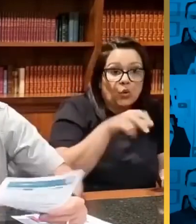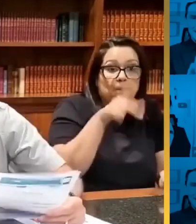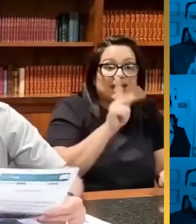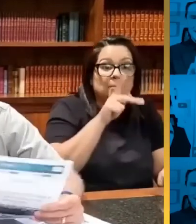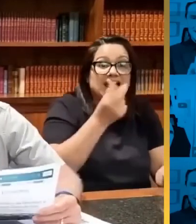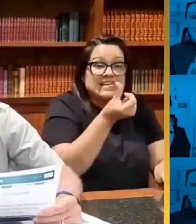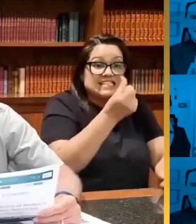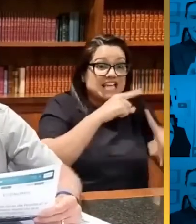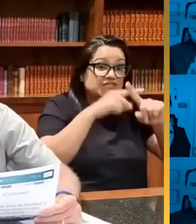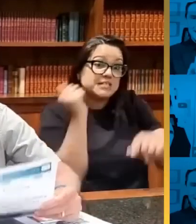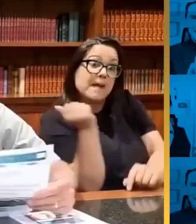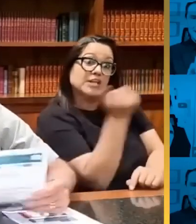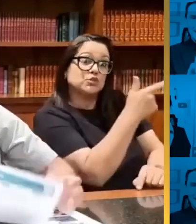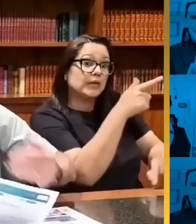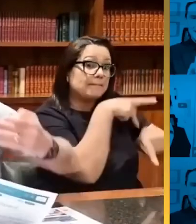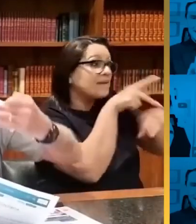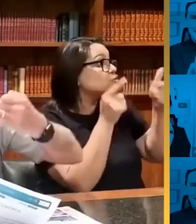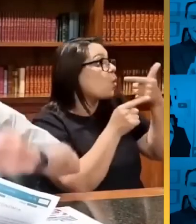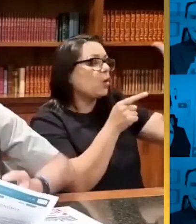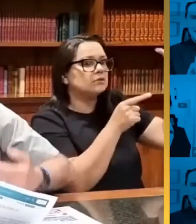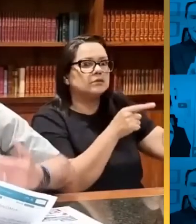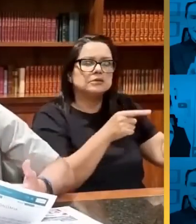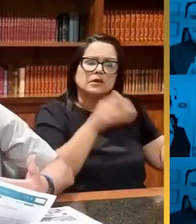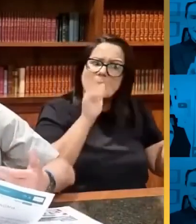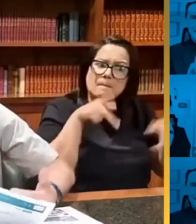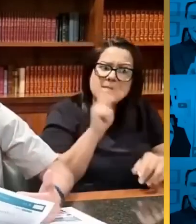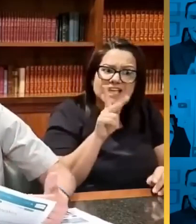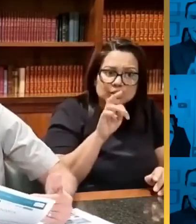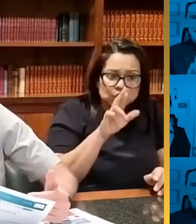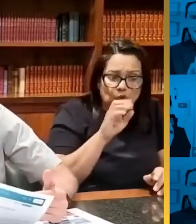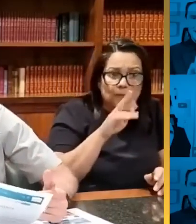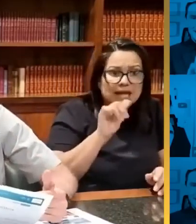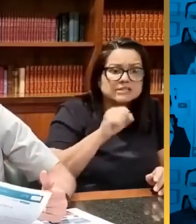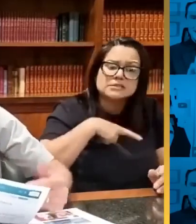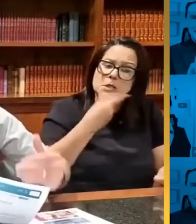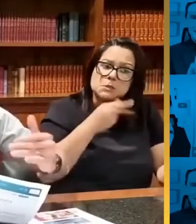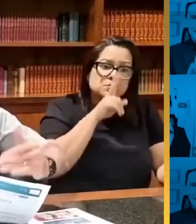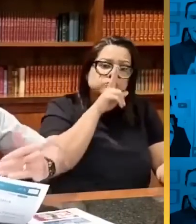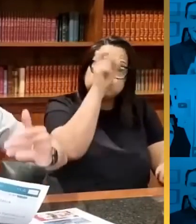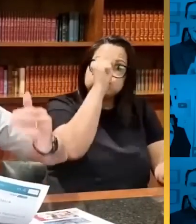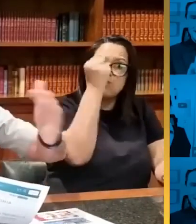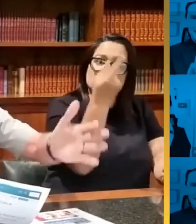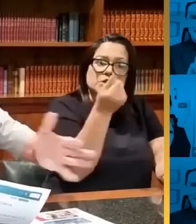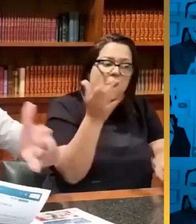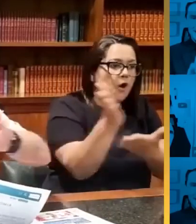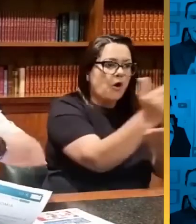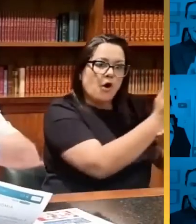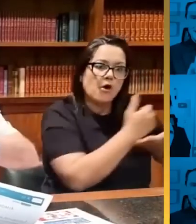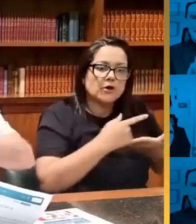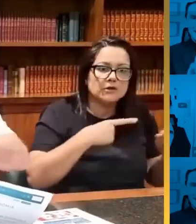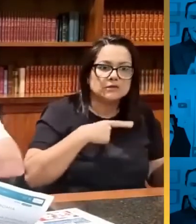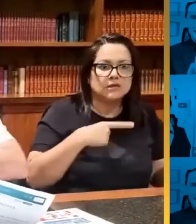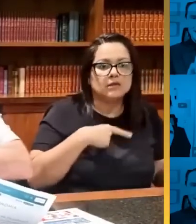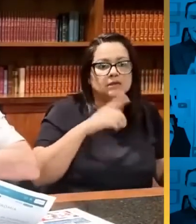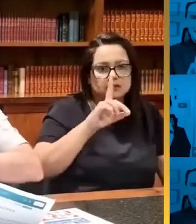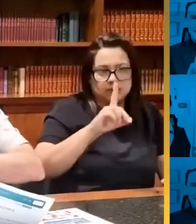que estrangeiras. Então a Petrobras está rachando de ganhar dinheiro. Tá? O diesel está lá em cima em função